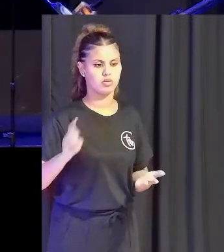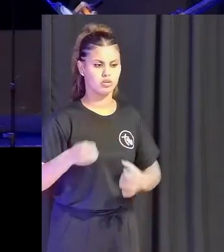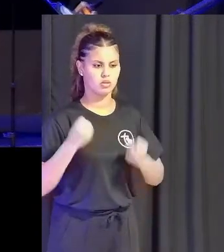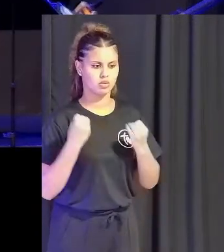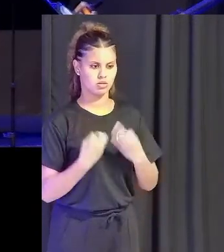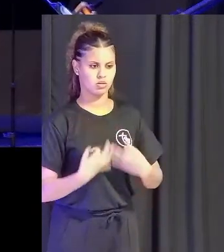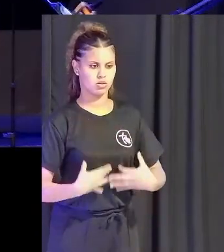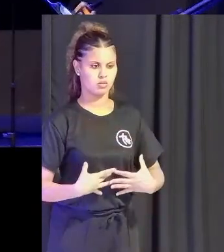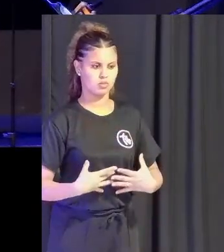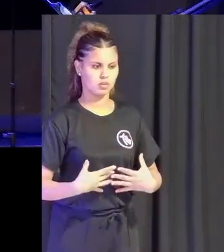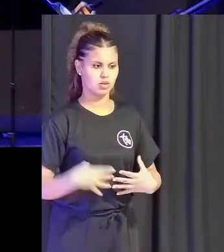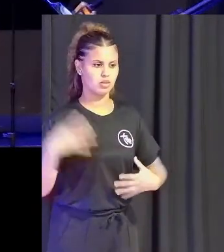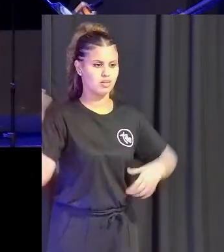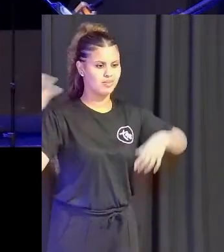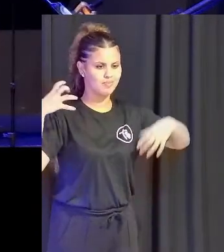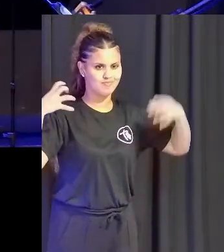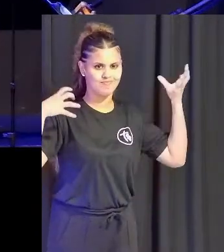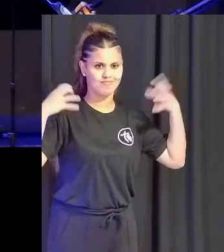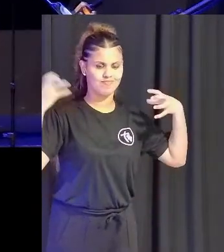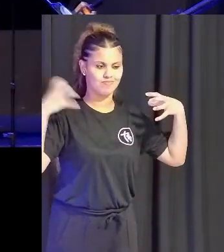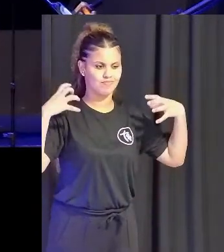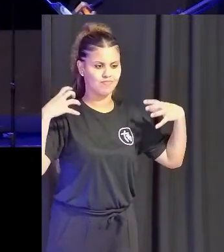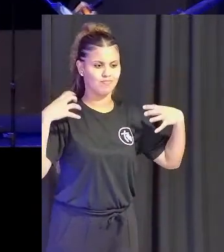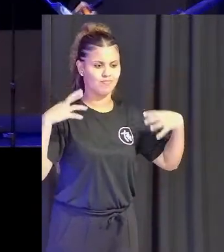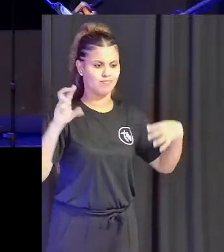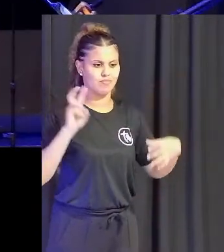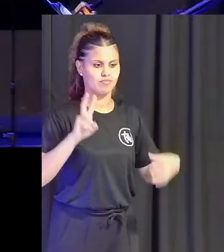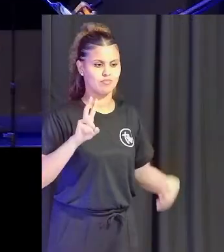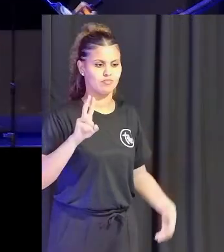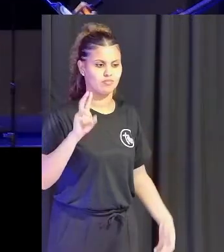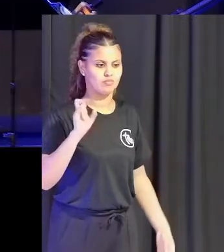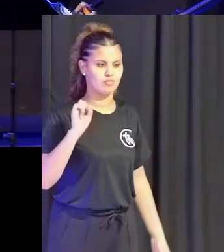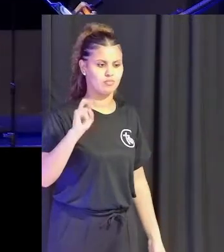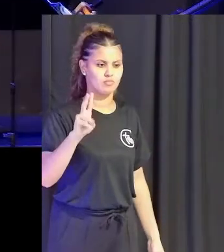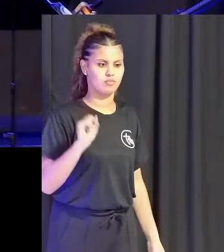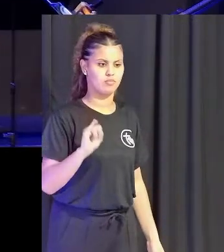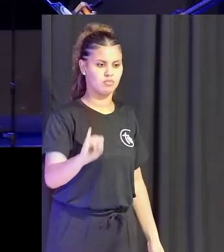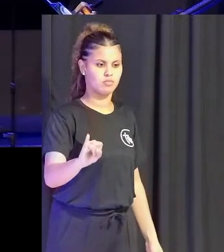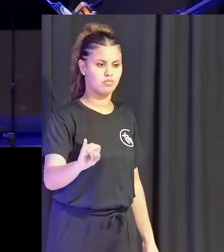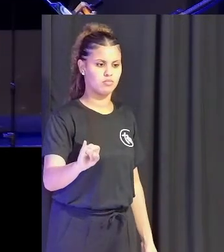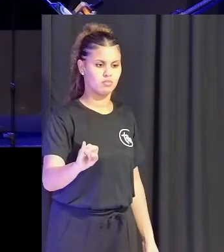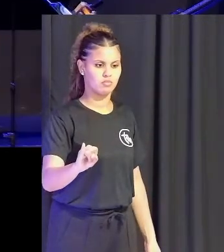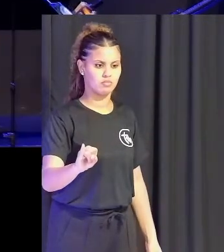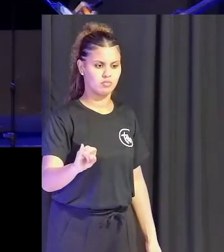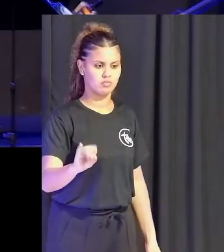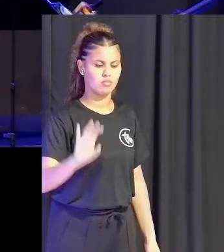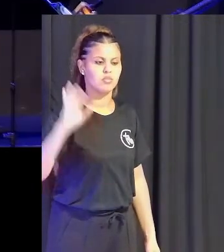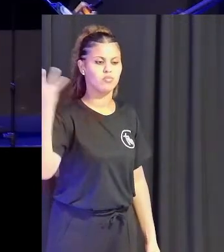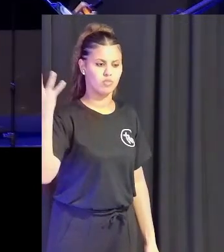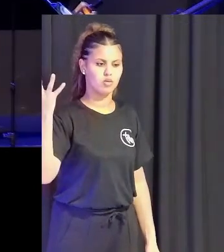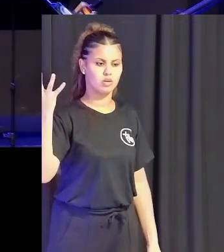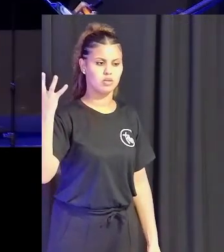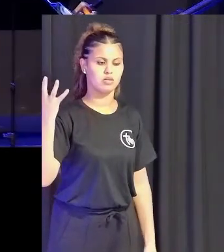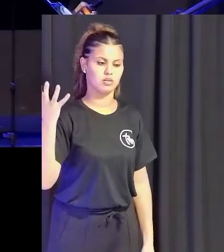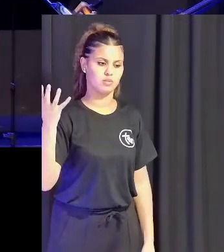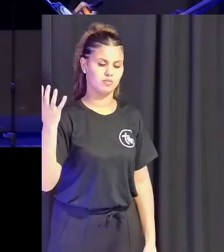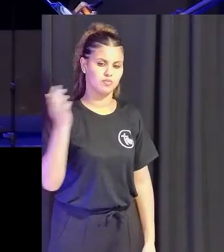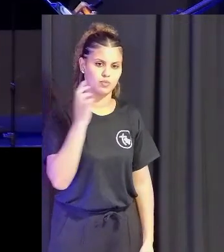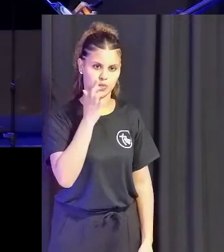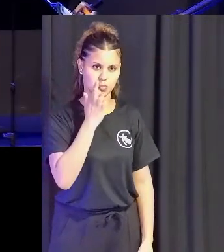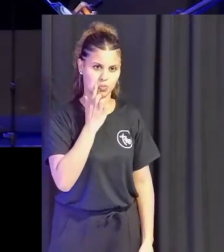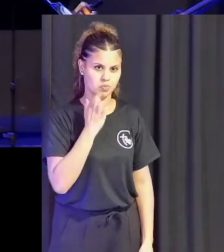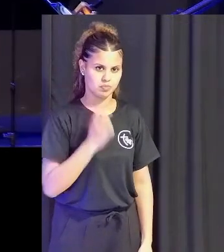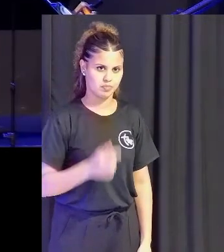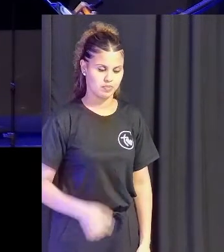E não vai vir nenhuma tentação além que aquela que é comum para todos os homens. Então